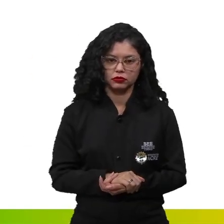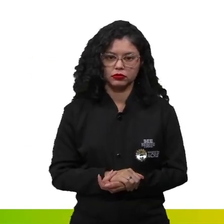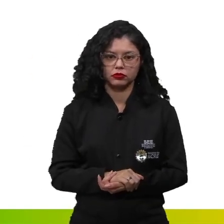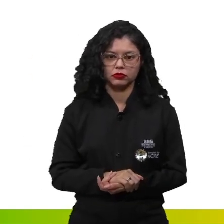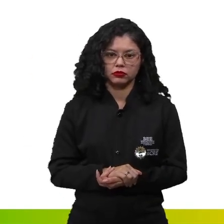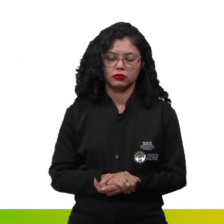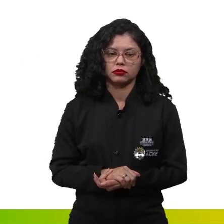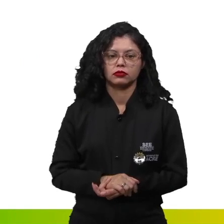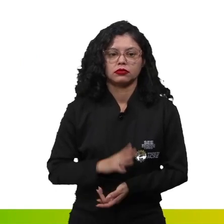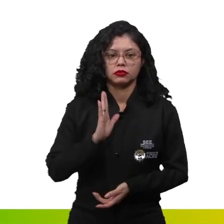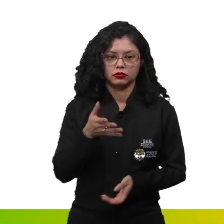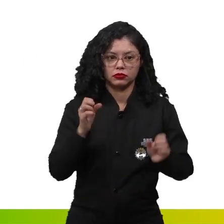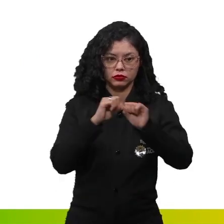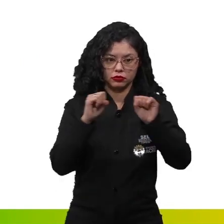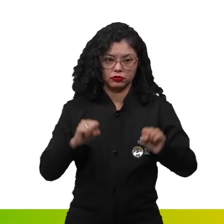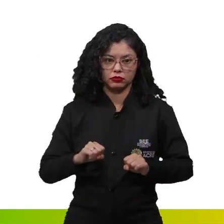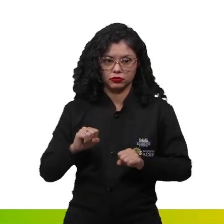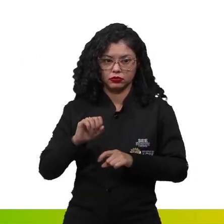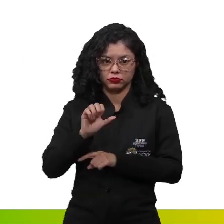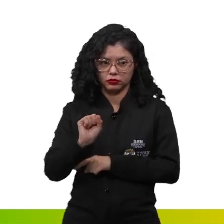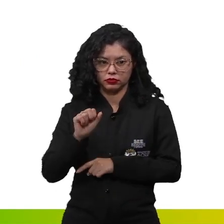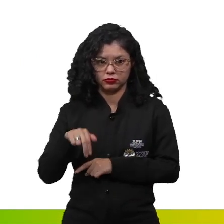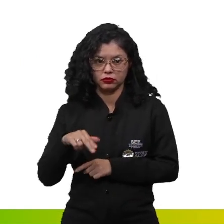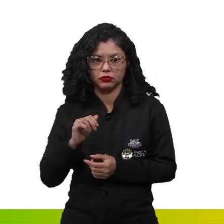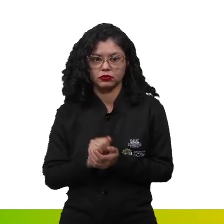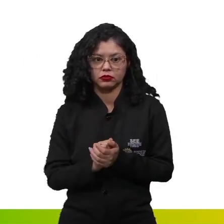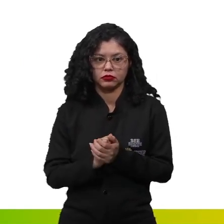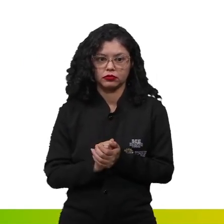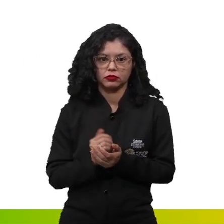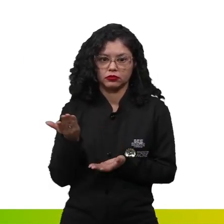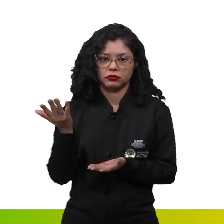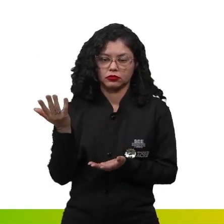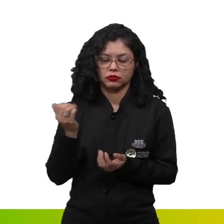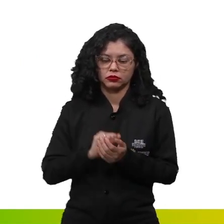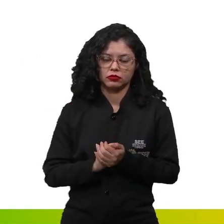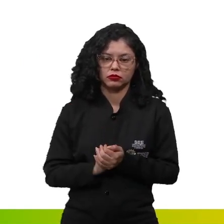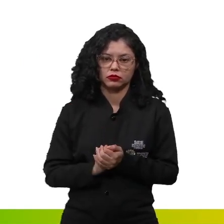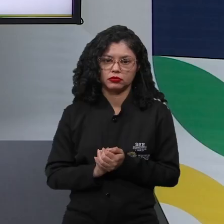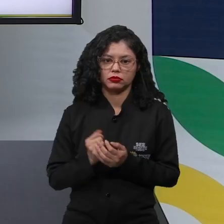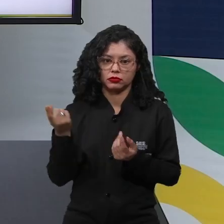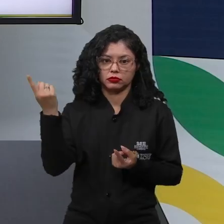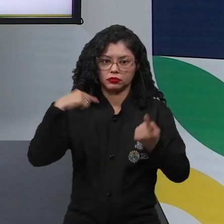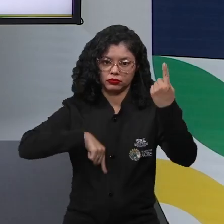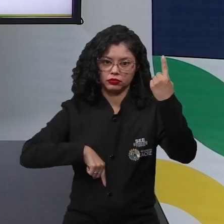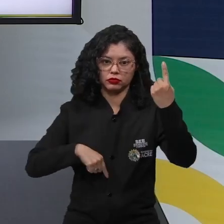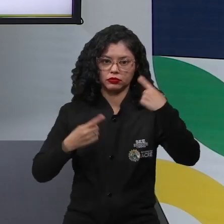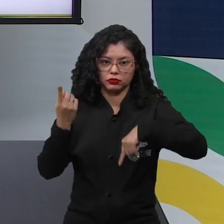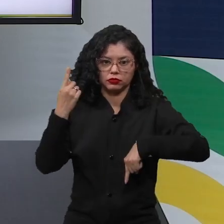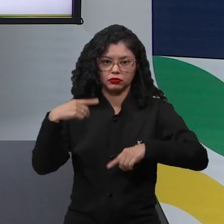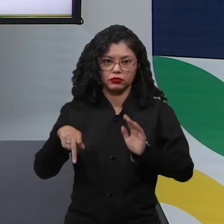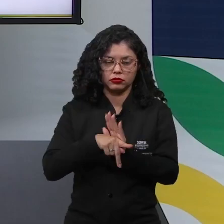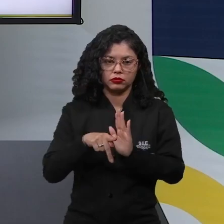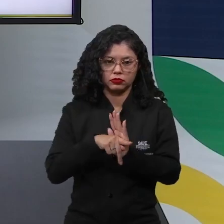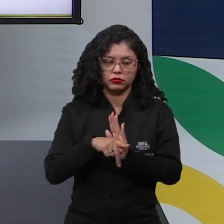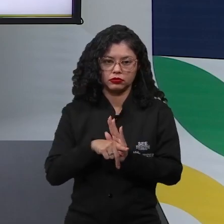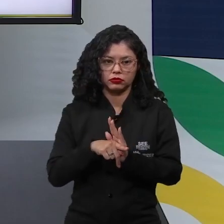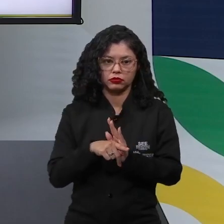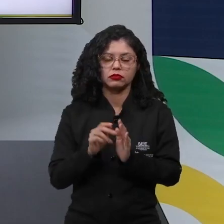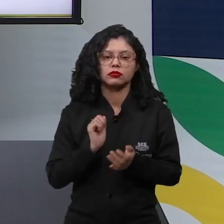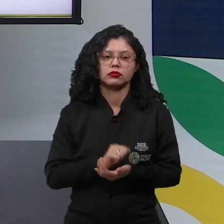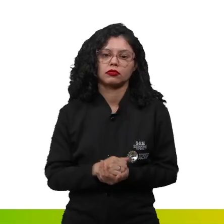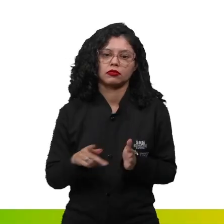E já no sistema nervoso periférico, temos os nervos e o gânglios. A gente vai estar vendo aí no decorrer da nossa aula. Então, seguindo